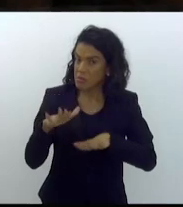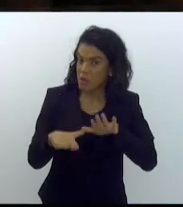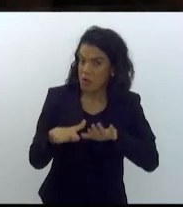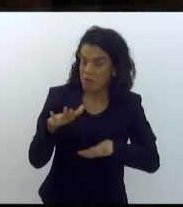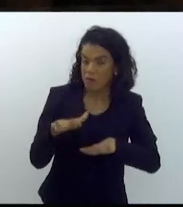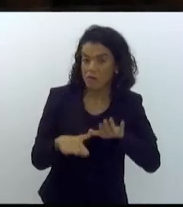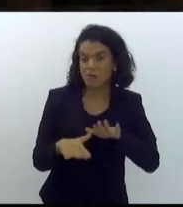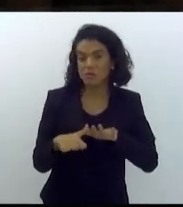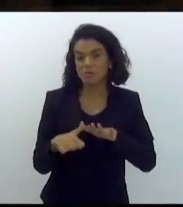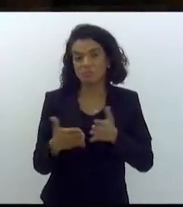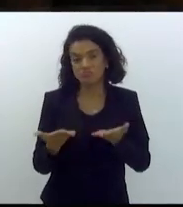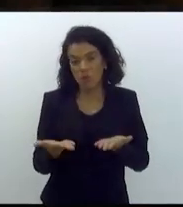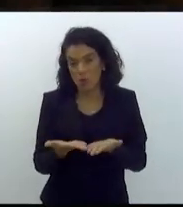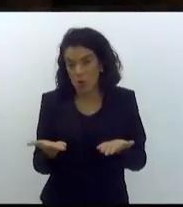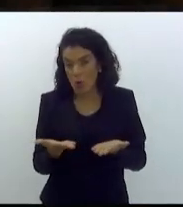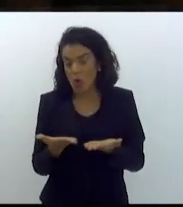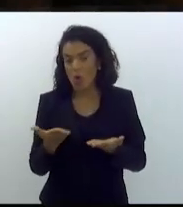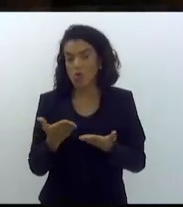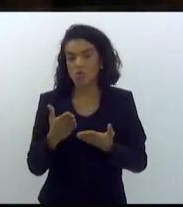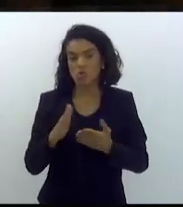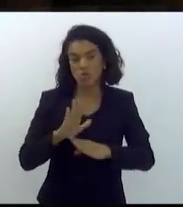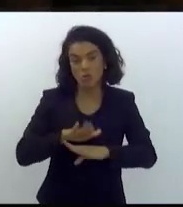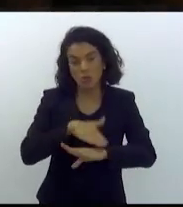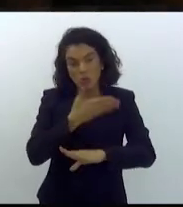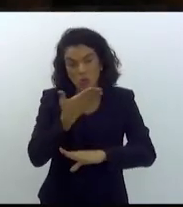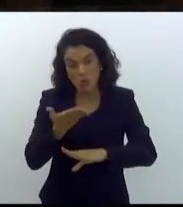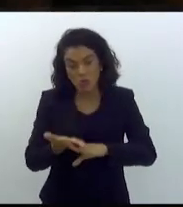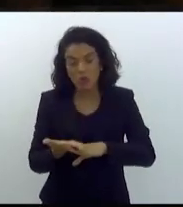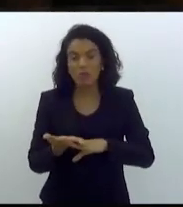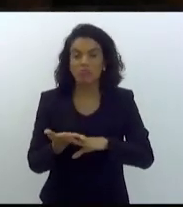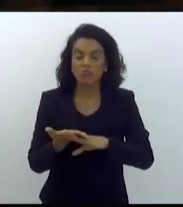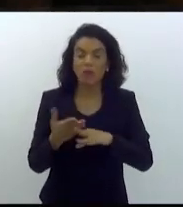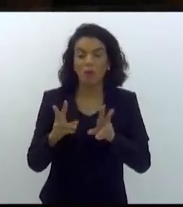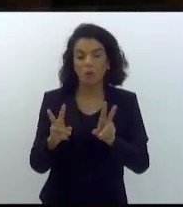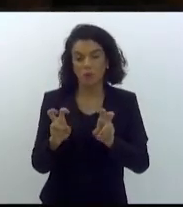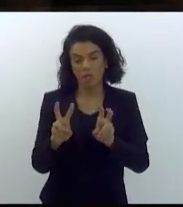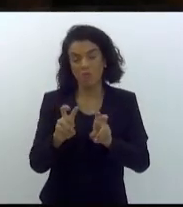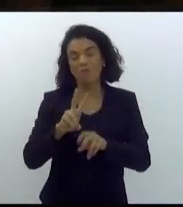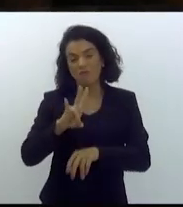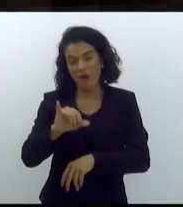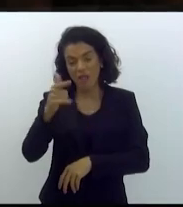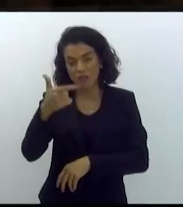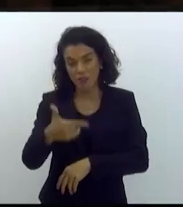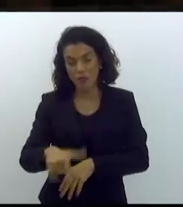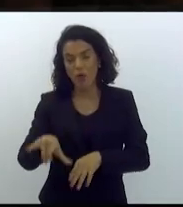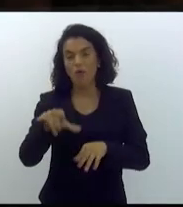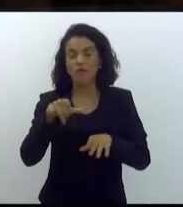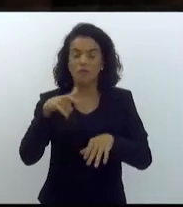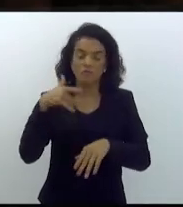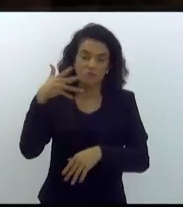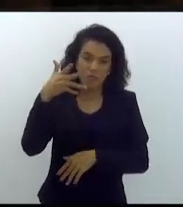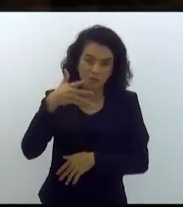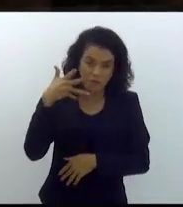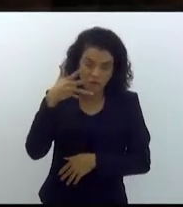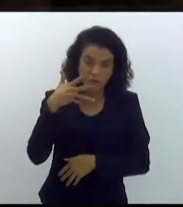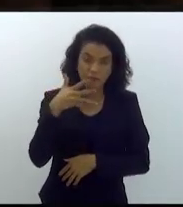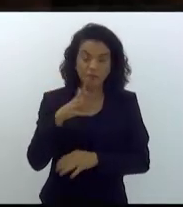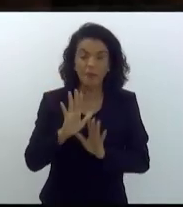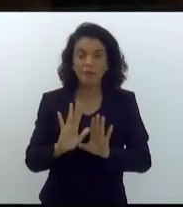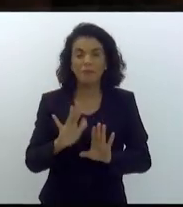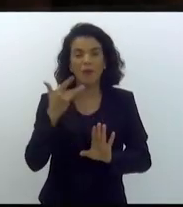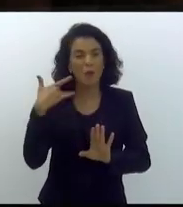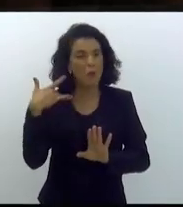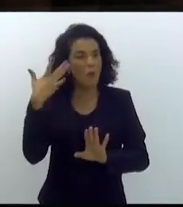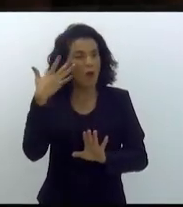transcorrer da Ordem do dia esse tema virar a pauta mas acho que